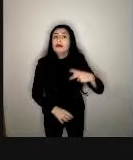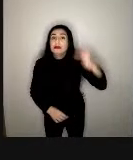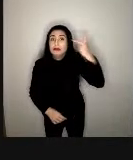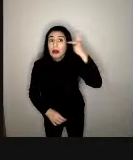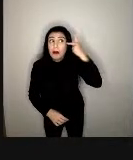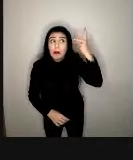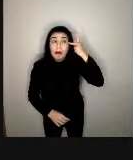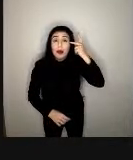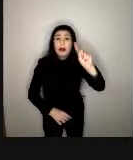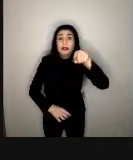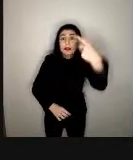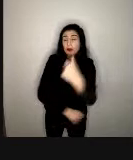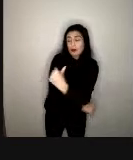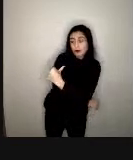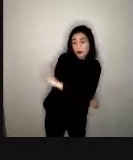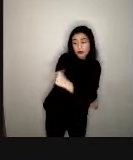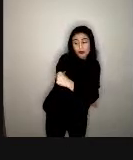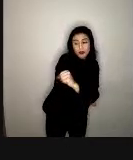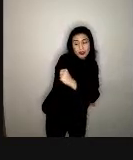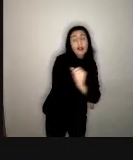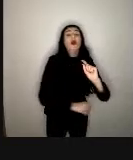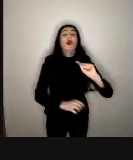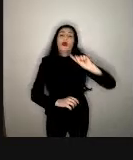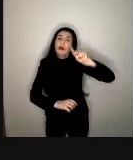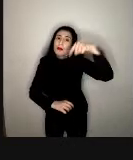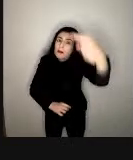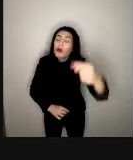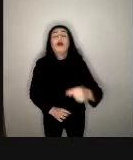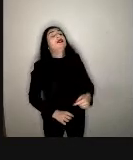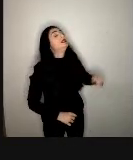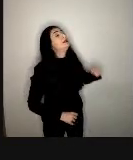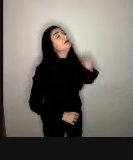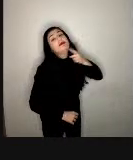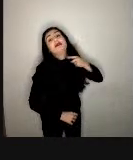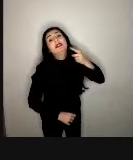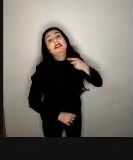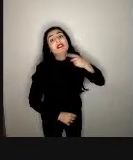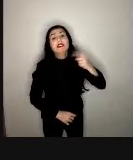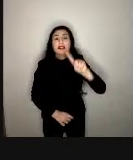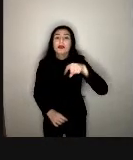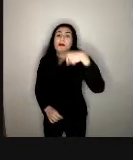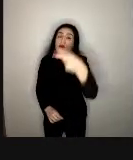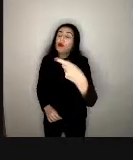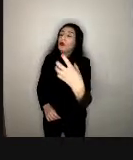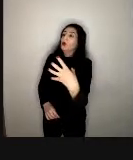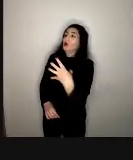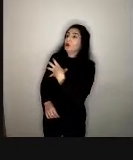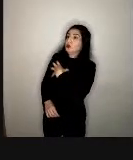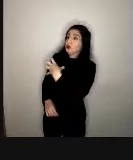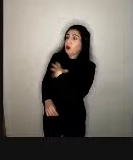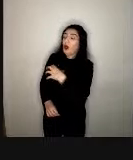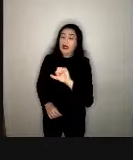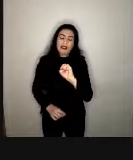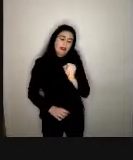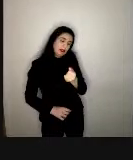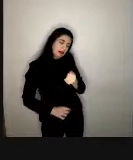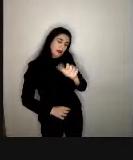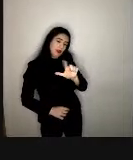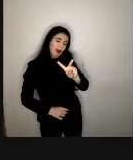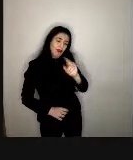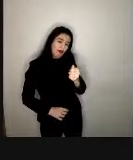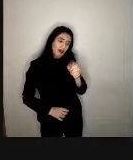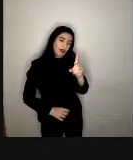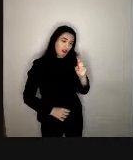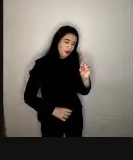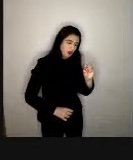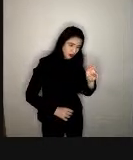cultural no Rio de Janeiro, outro em Minas Gerais, em Salvador, em Brasília. Né? E quando chegamos no Rio